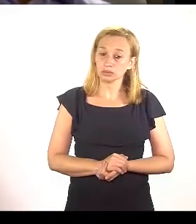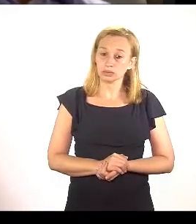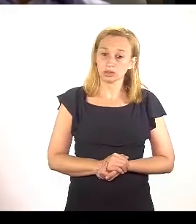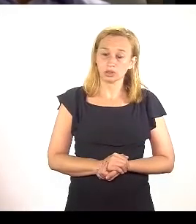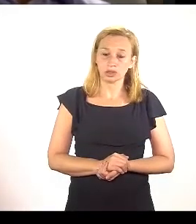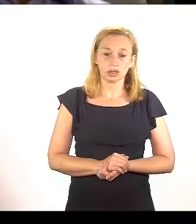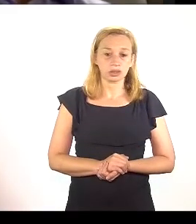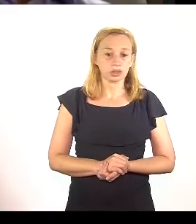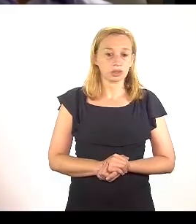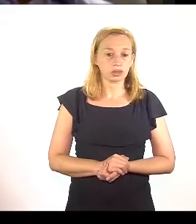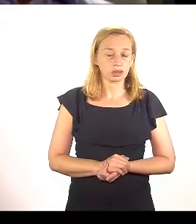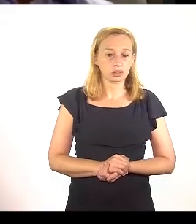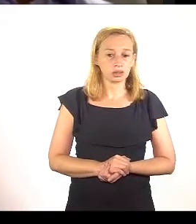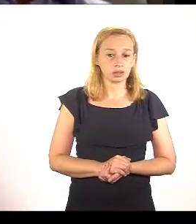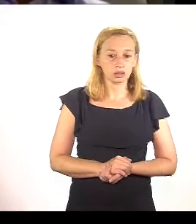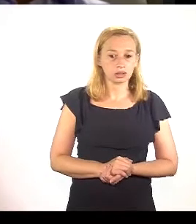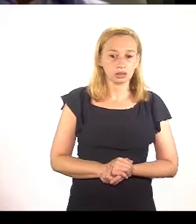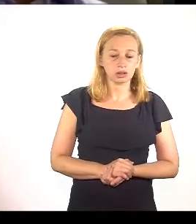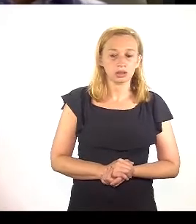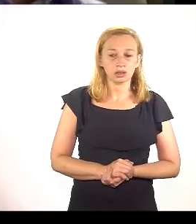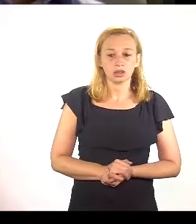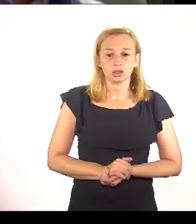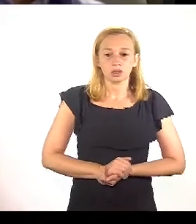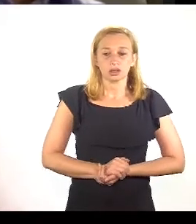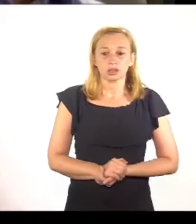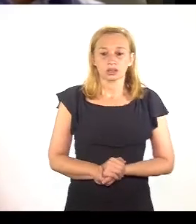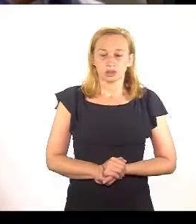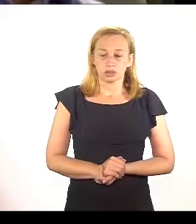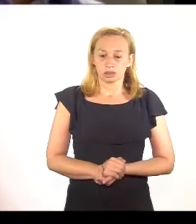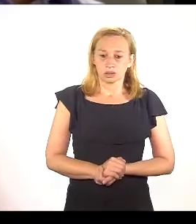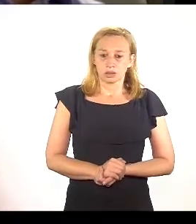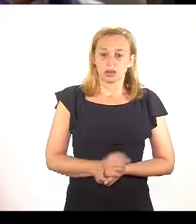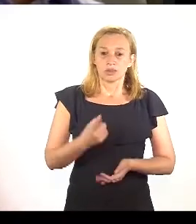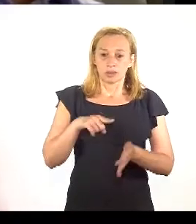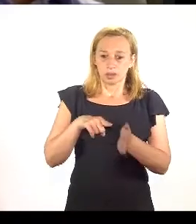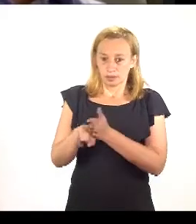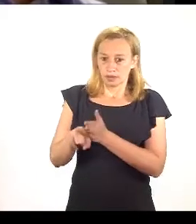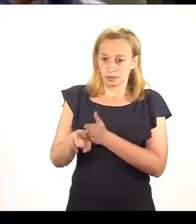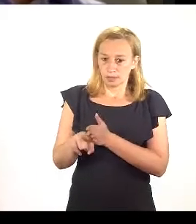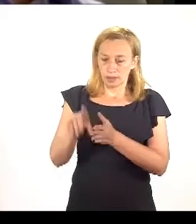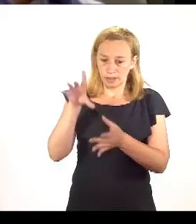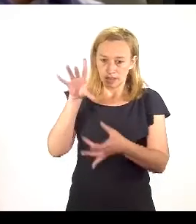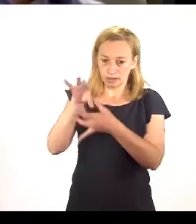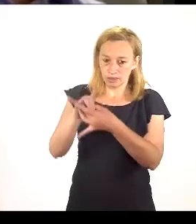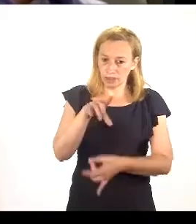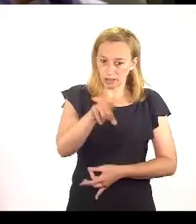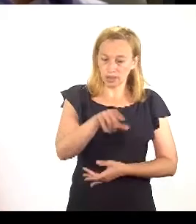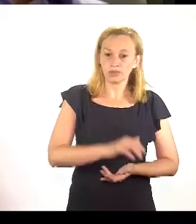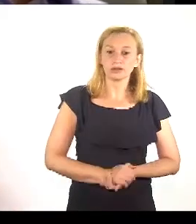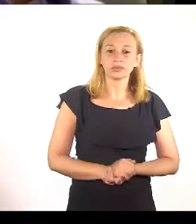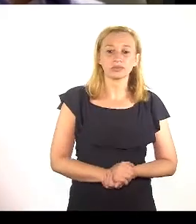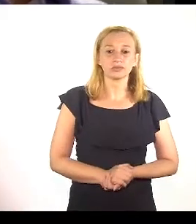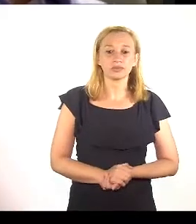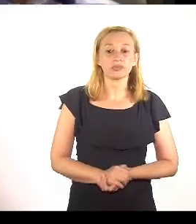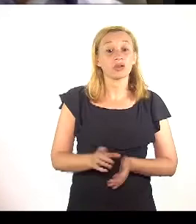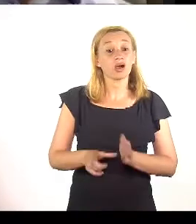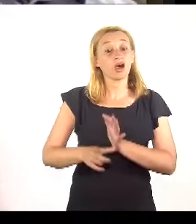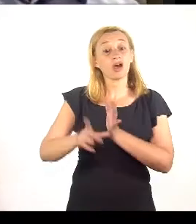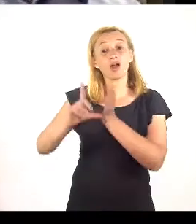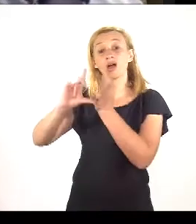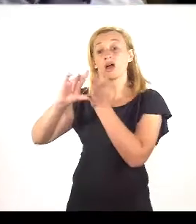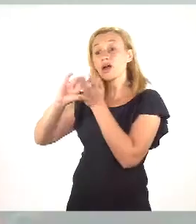Mas inclusive, vou fazer essa pergunta para dar o gancho a ele. Já que antes